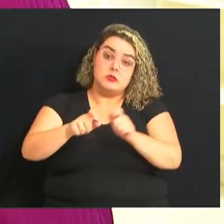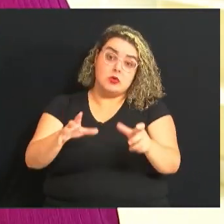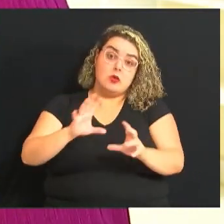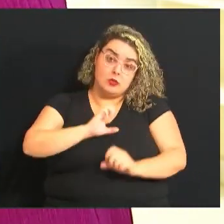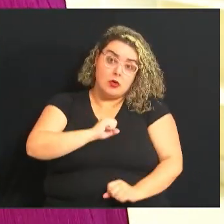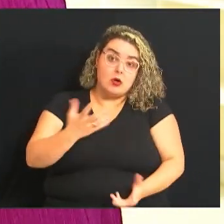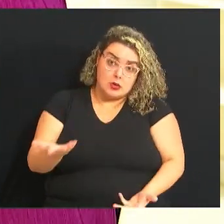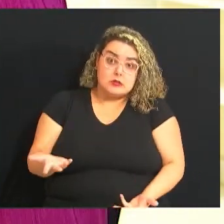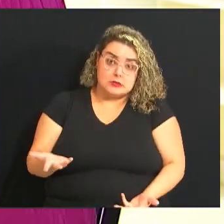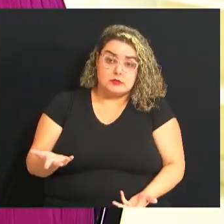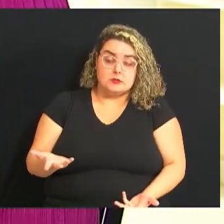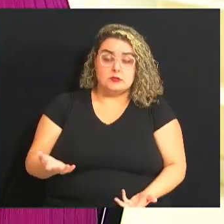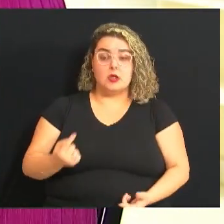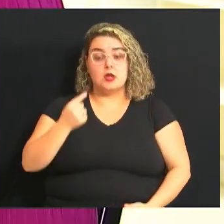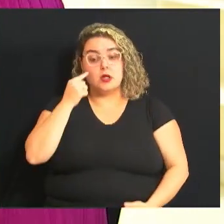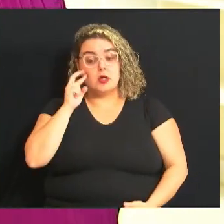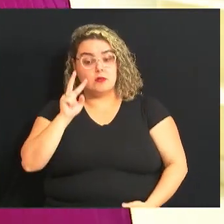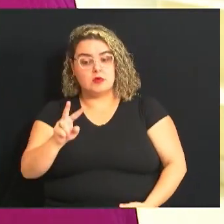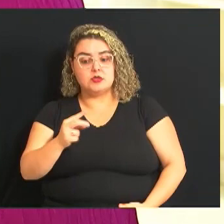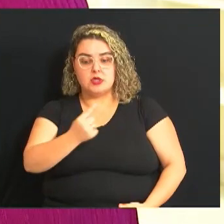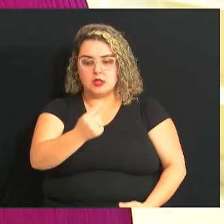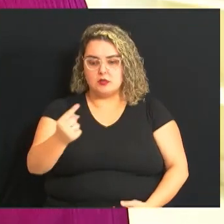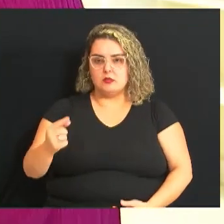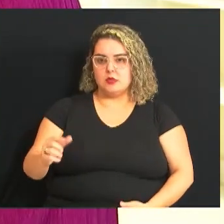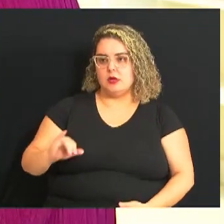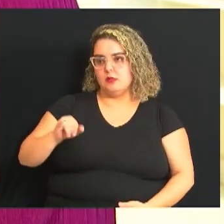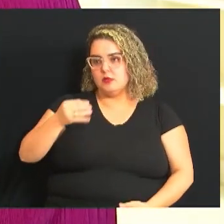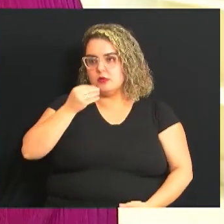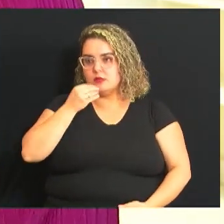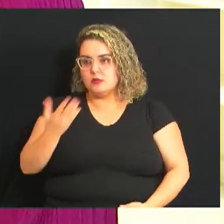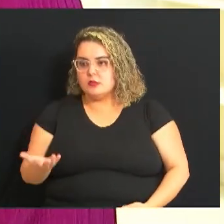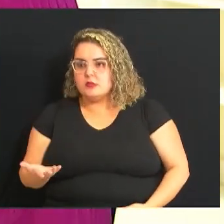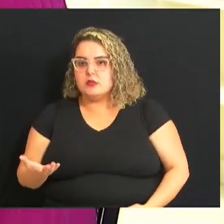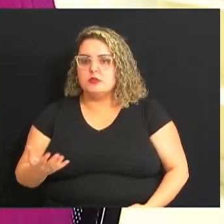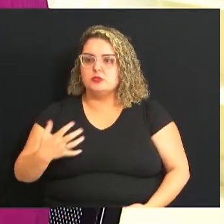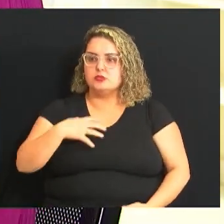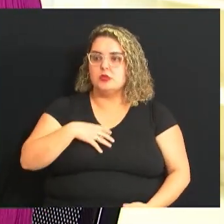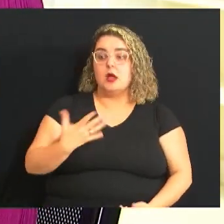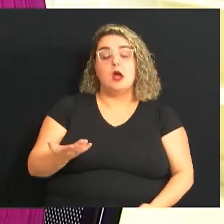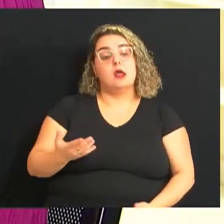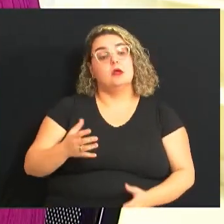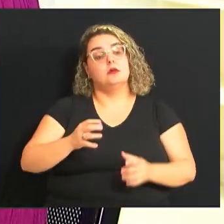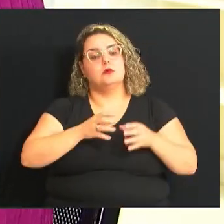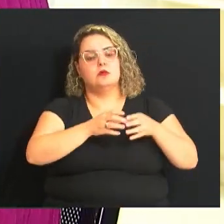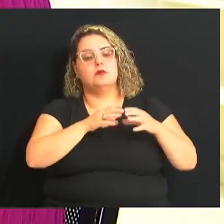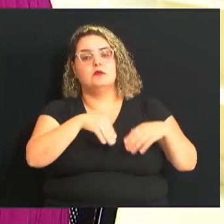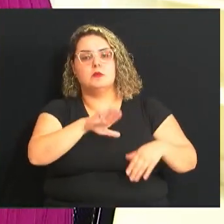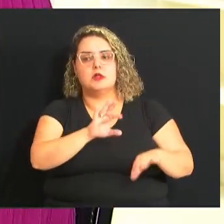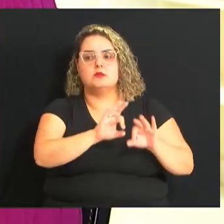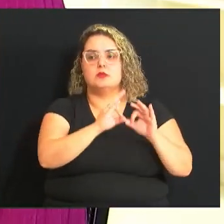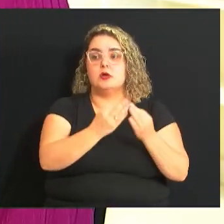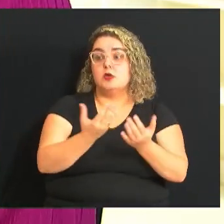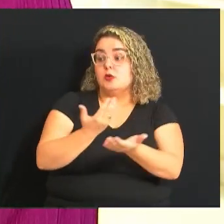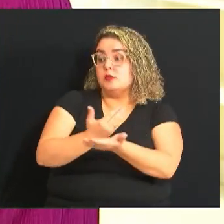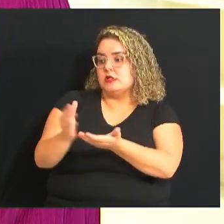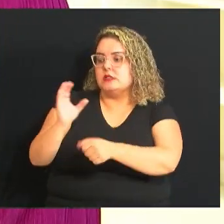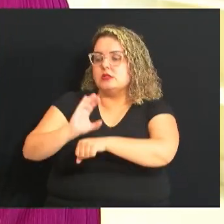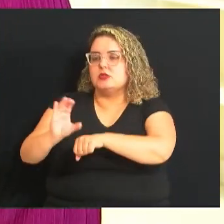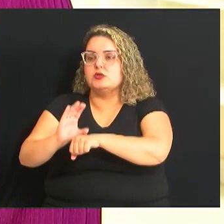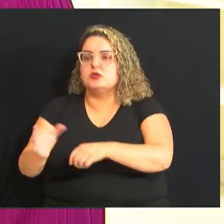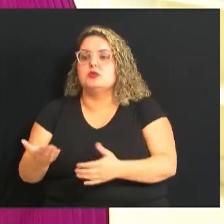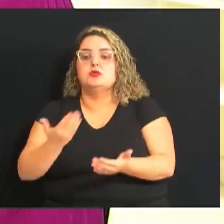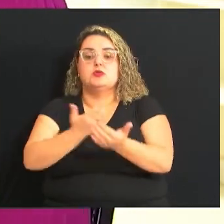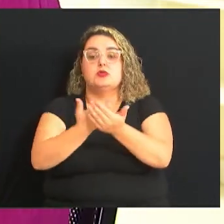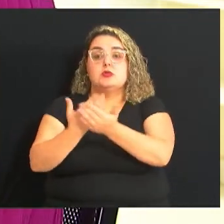vejo que cada um aproveita de uma forma tem gente falar eu passo mais tempo com a minha família ah eu comecei a fazer um curso eu comecei a estudar nesse dia